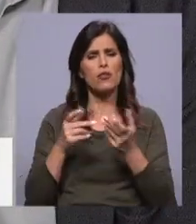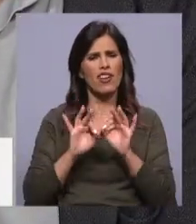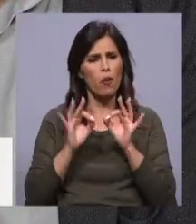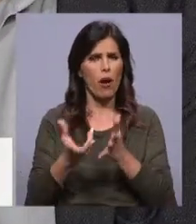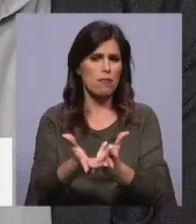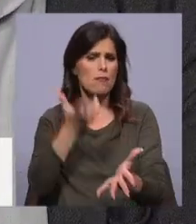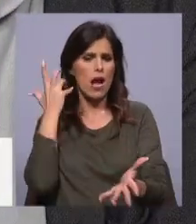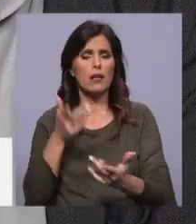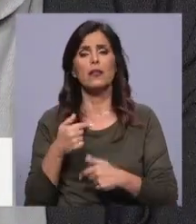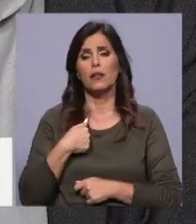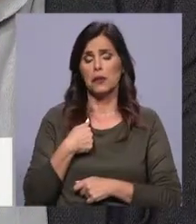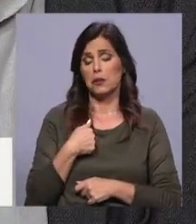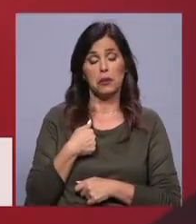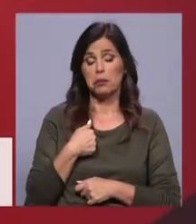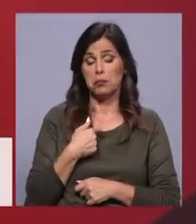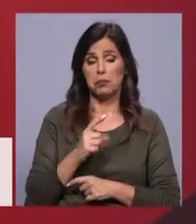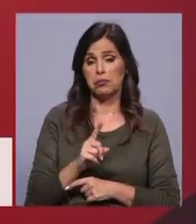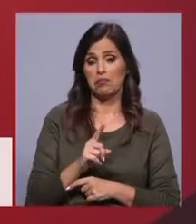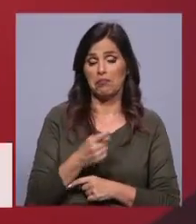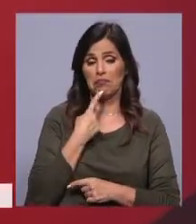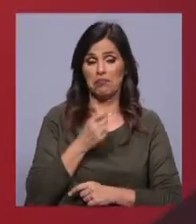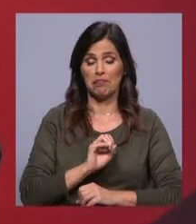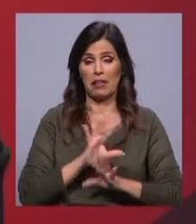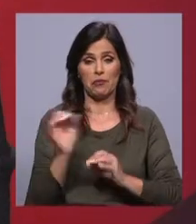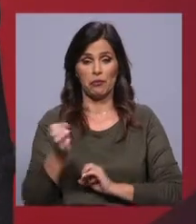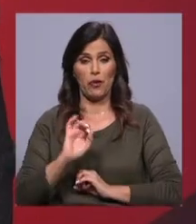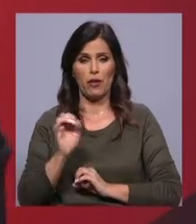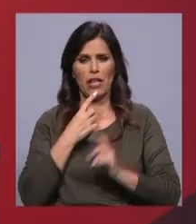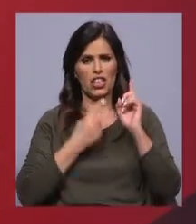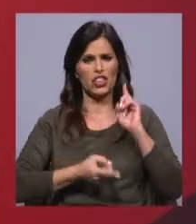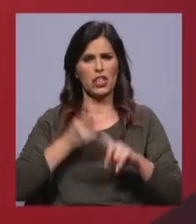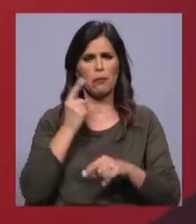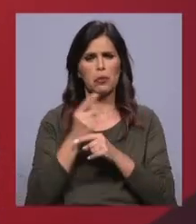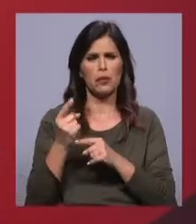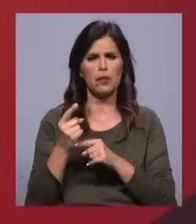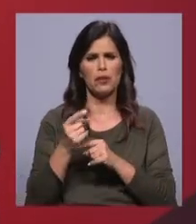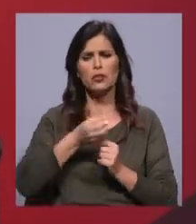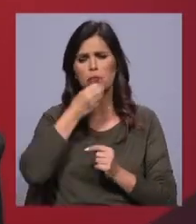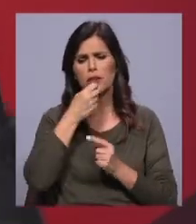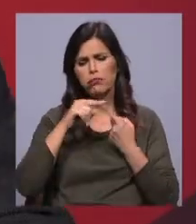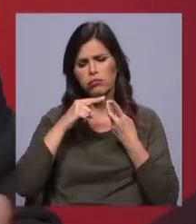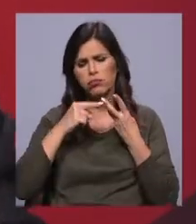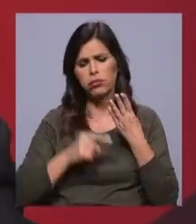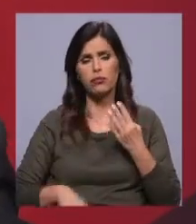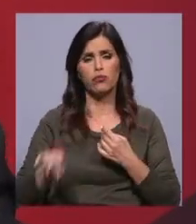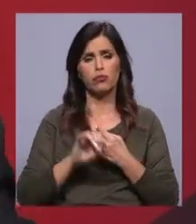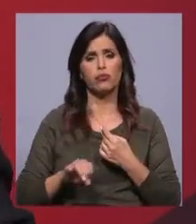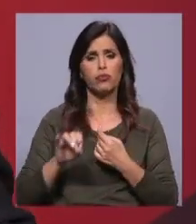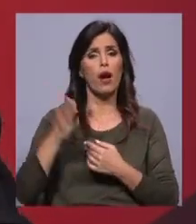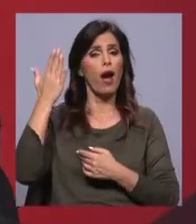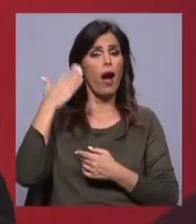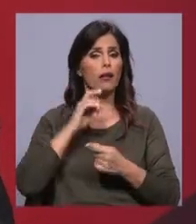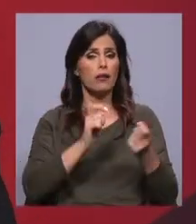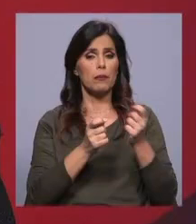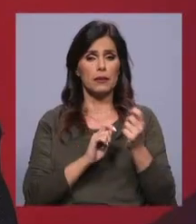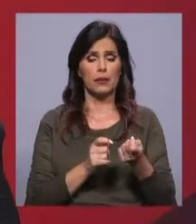não fica convencido e estranho tanto mais quanto esse argumentos não nos foram apresentados quando foi discutido